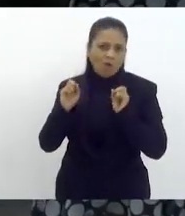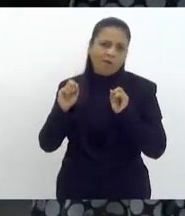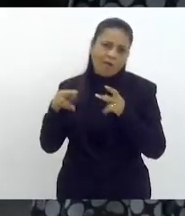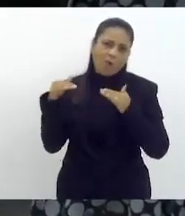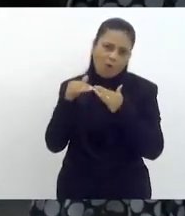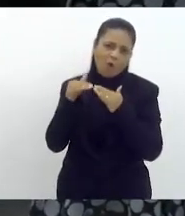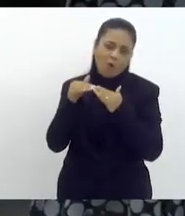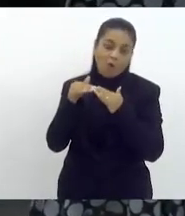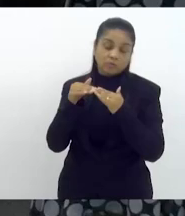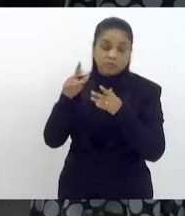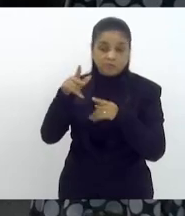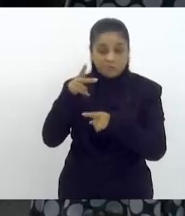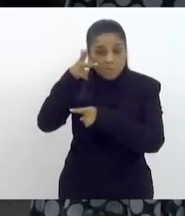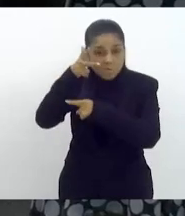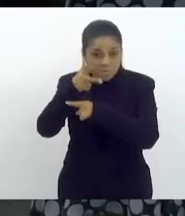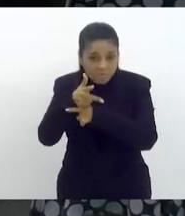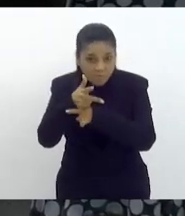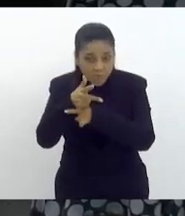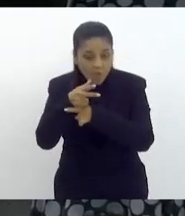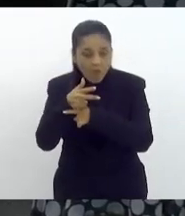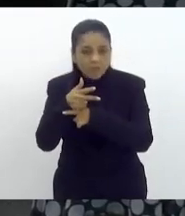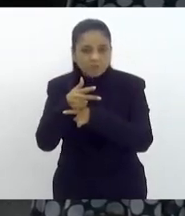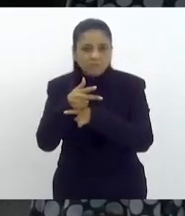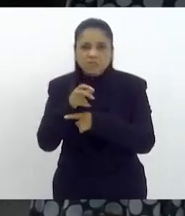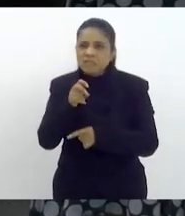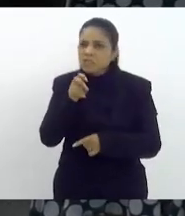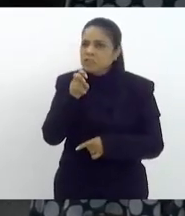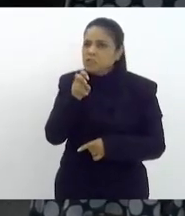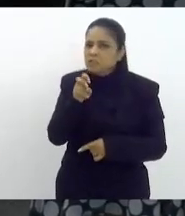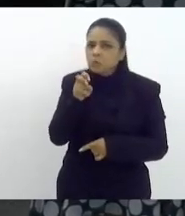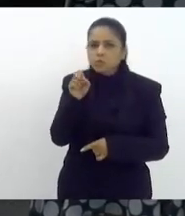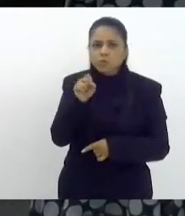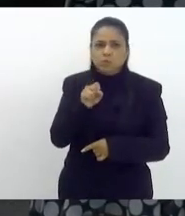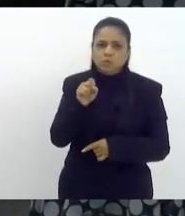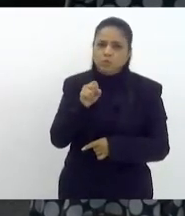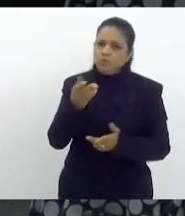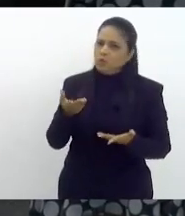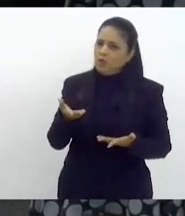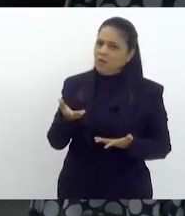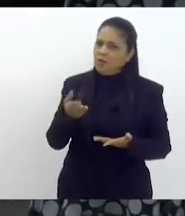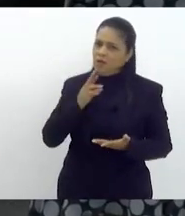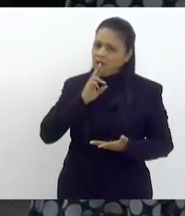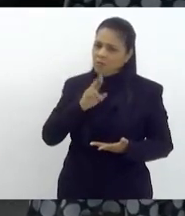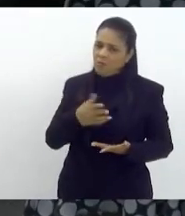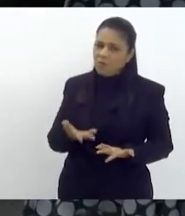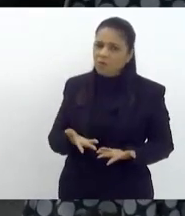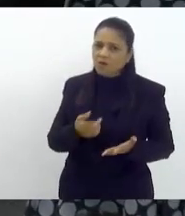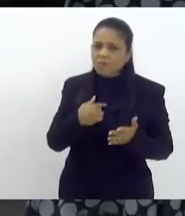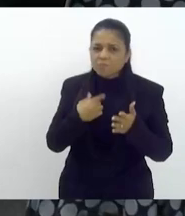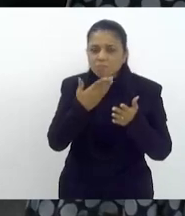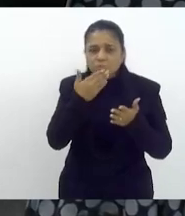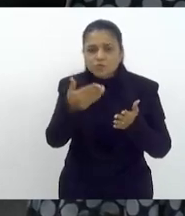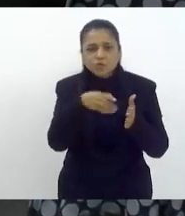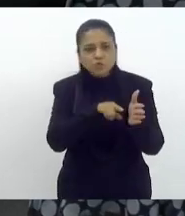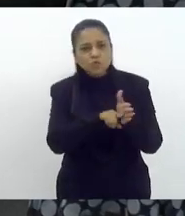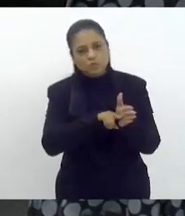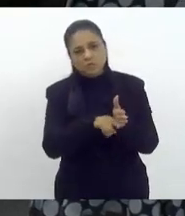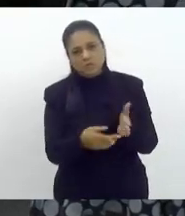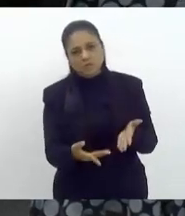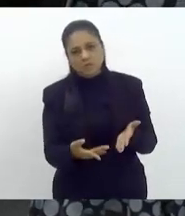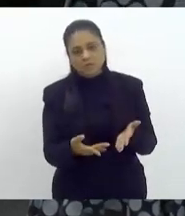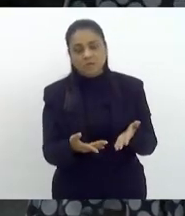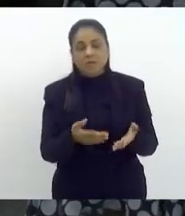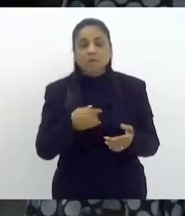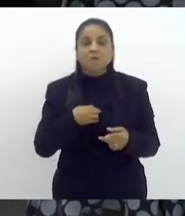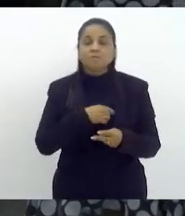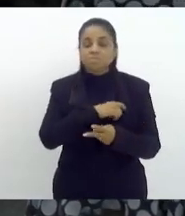a filmagem a gente vai ver que não levou 5 segundos e o outro ponto que eu queria deixar para